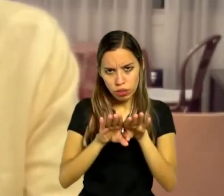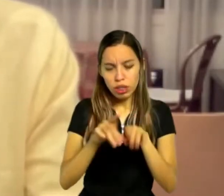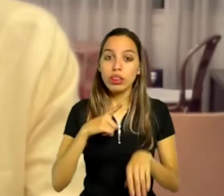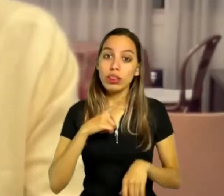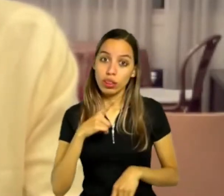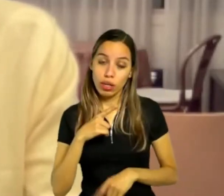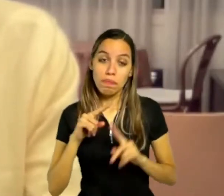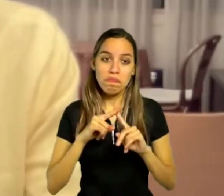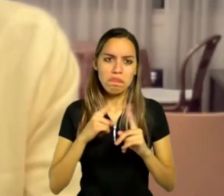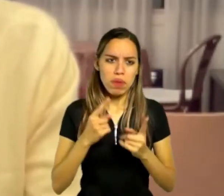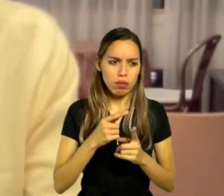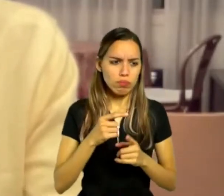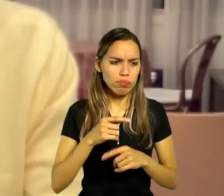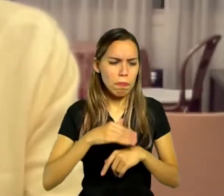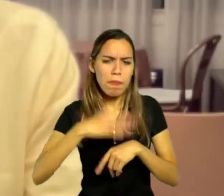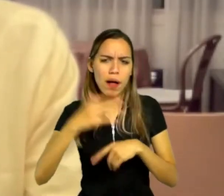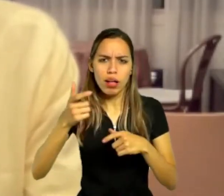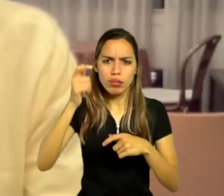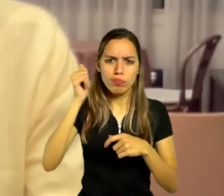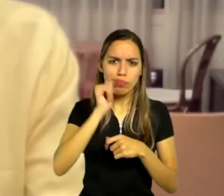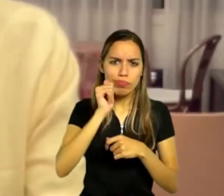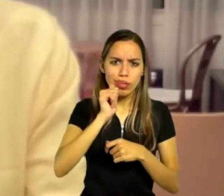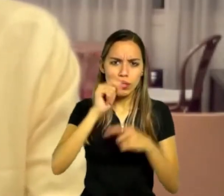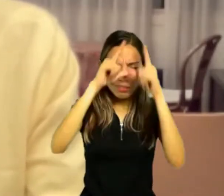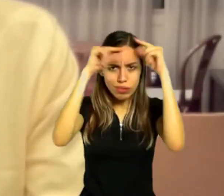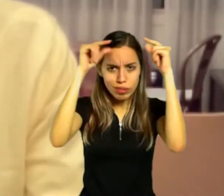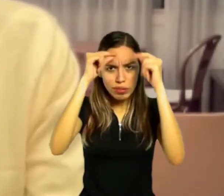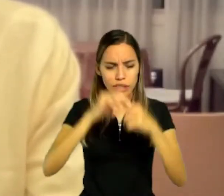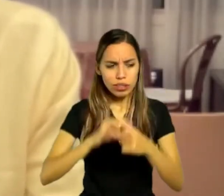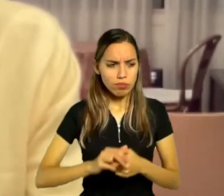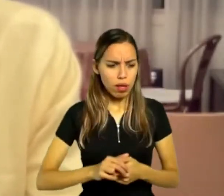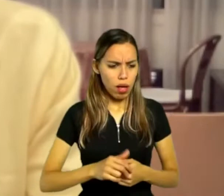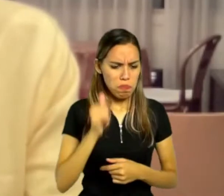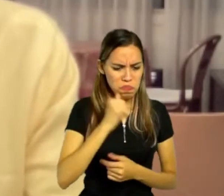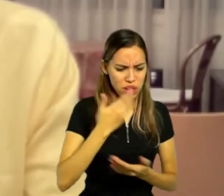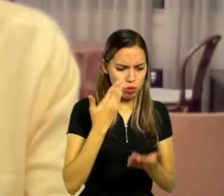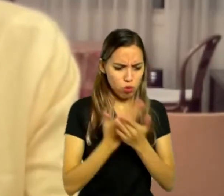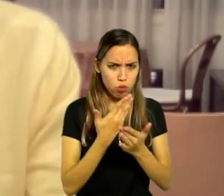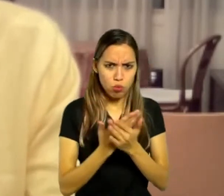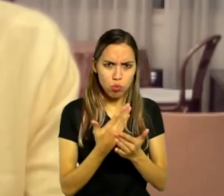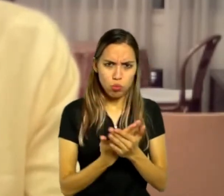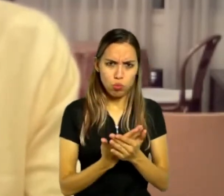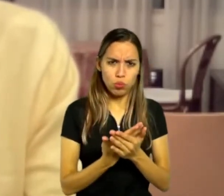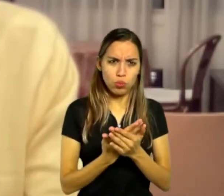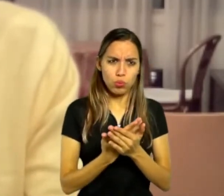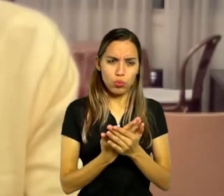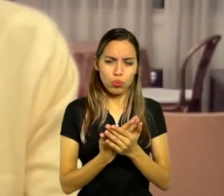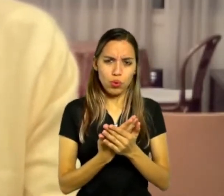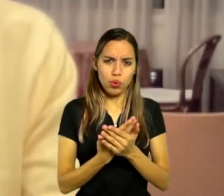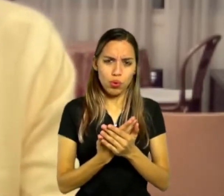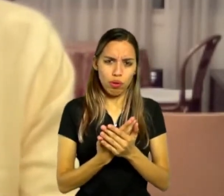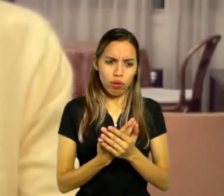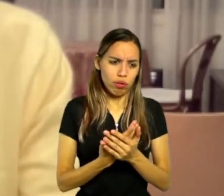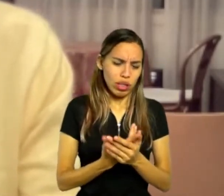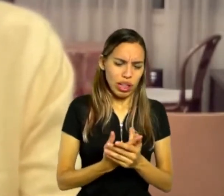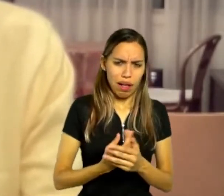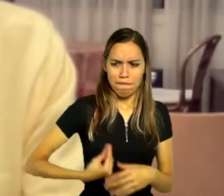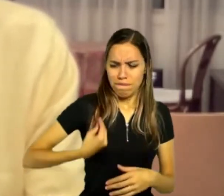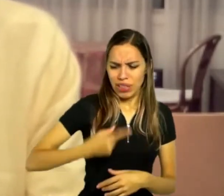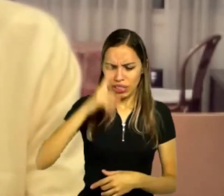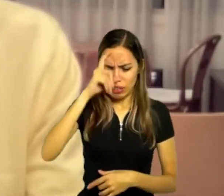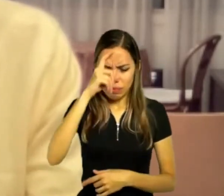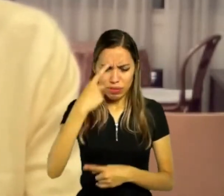mal, se formaram, estudaram, têm uma vida difícil, muitas vezes 2, 3